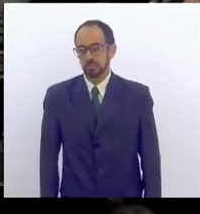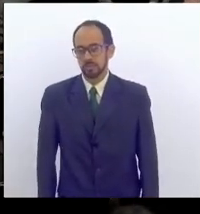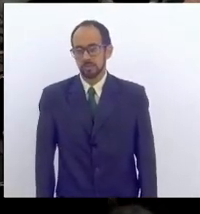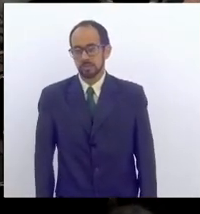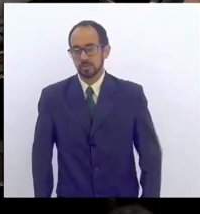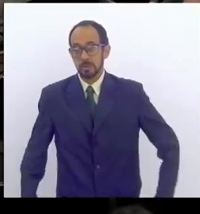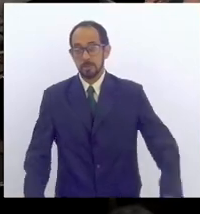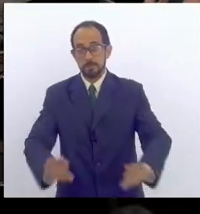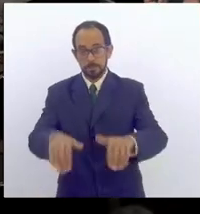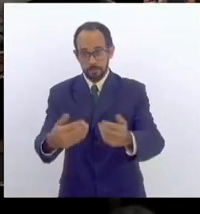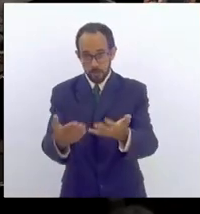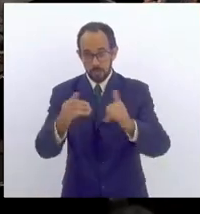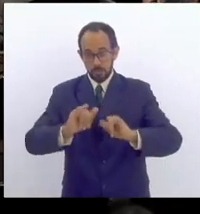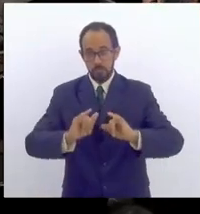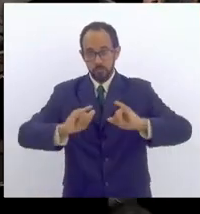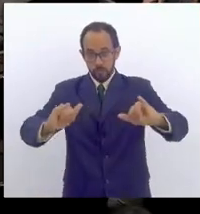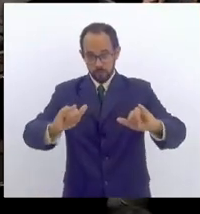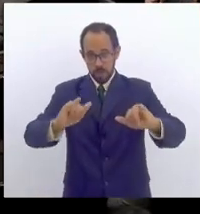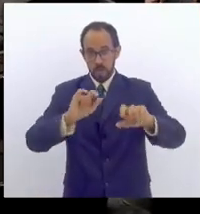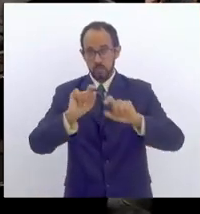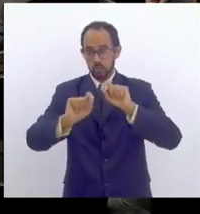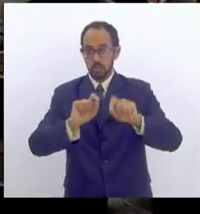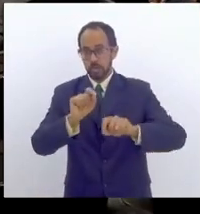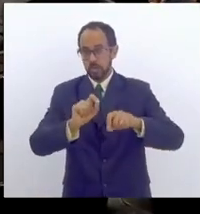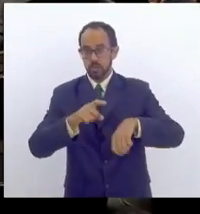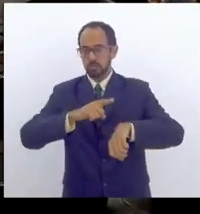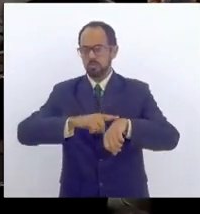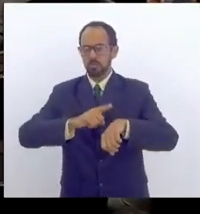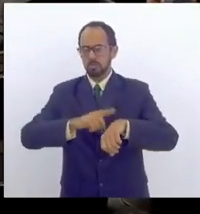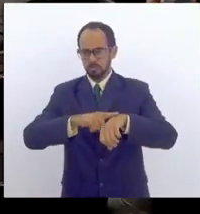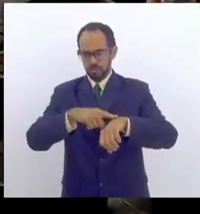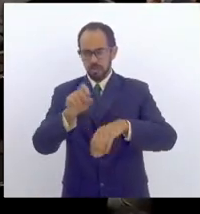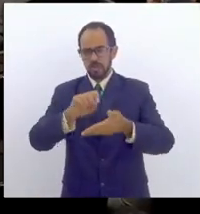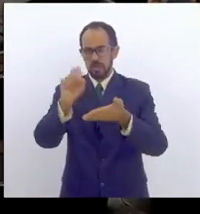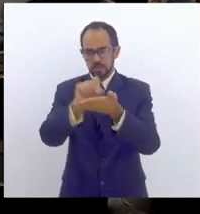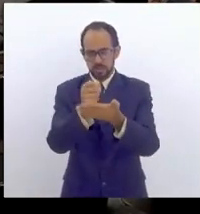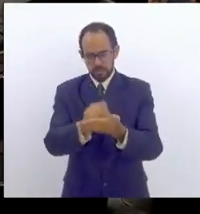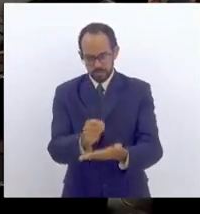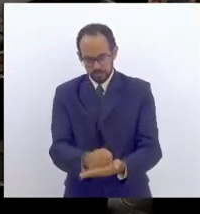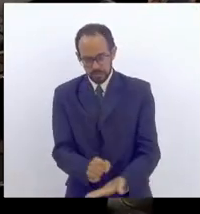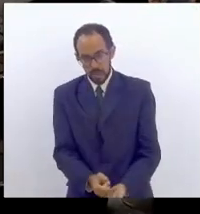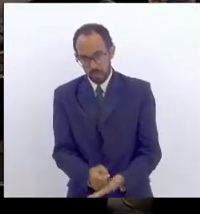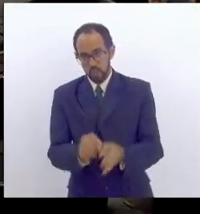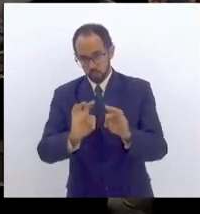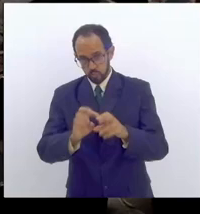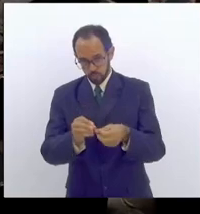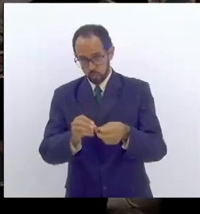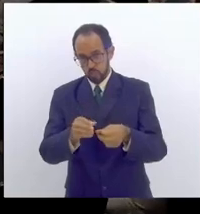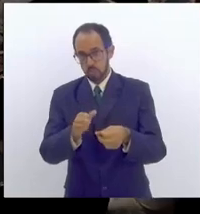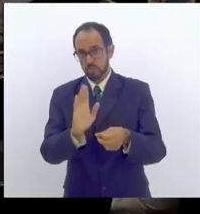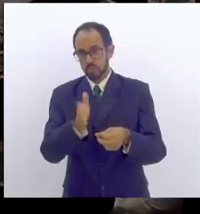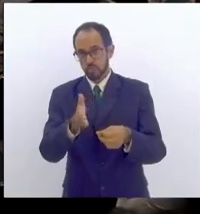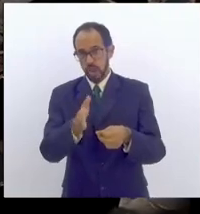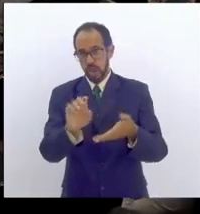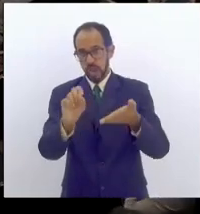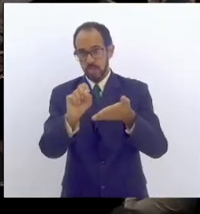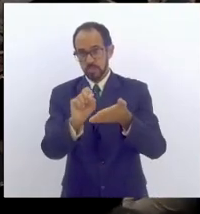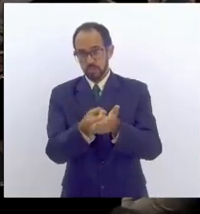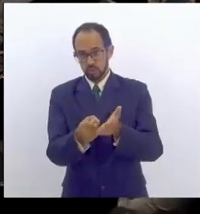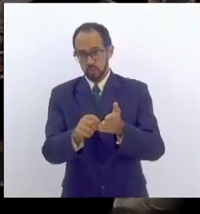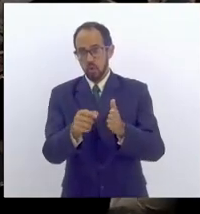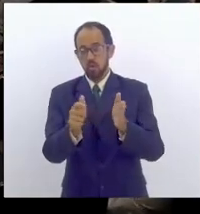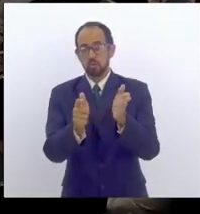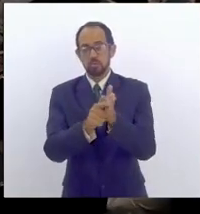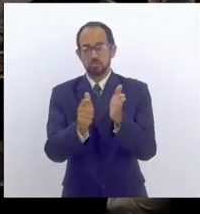Bem, para informar aqui, enquanto isso está sendo assinado, nós já assinamos as cédulas, vão